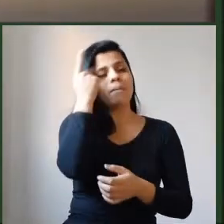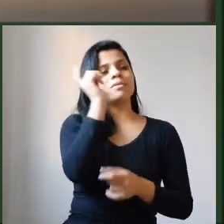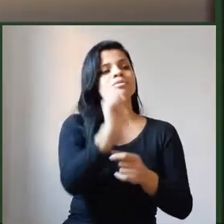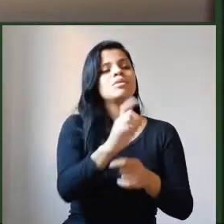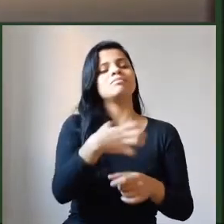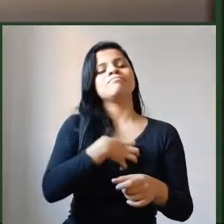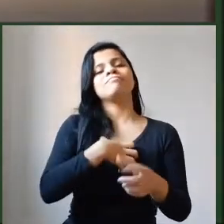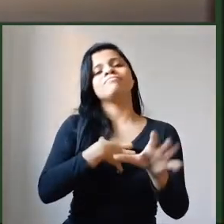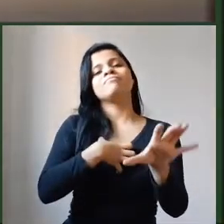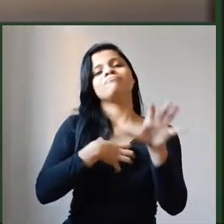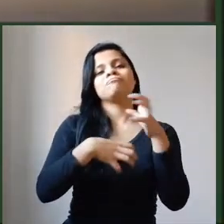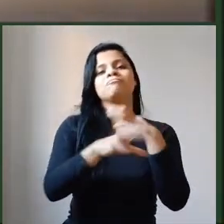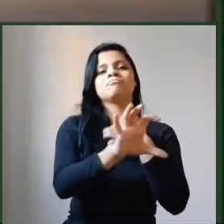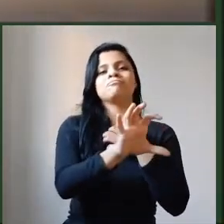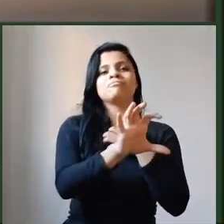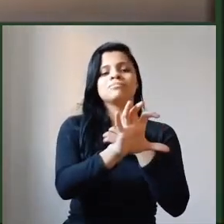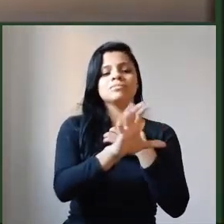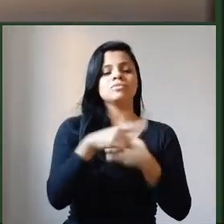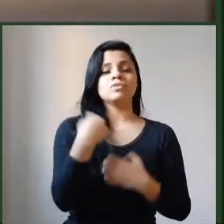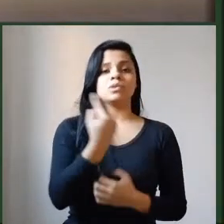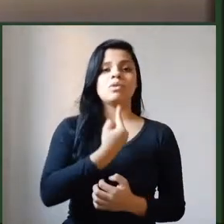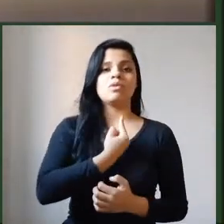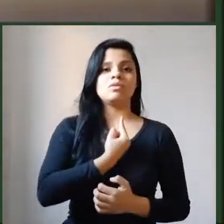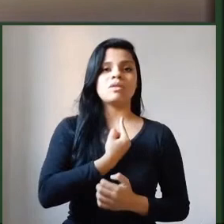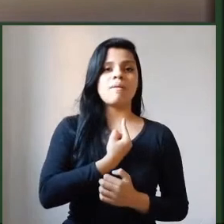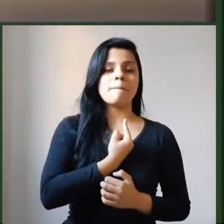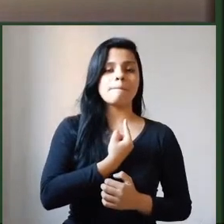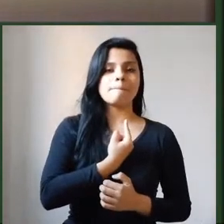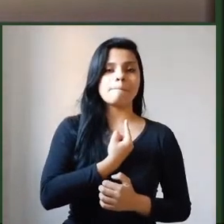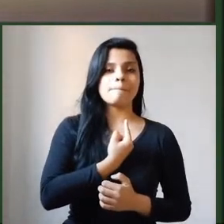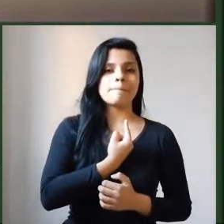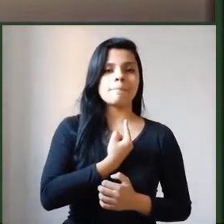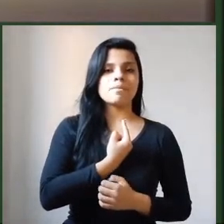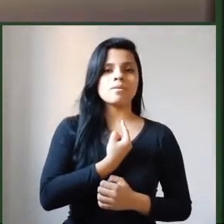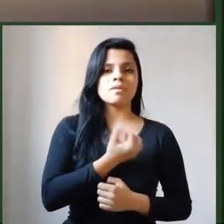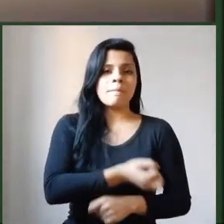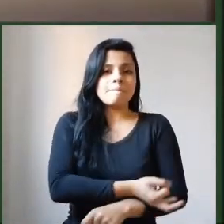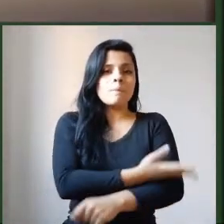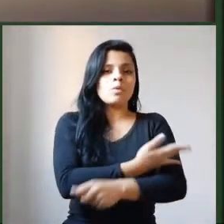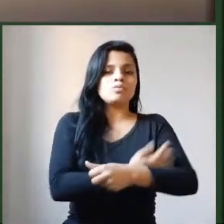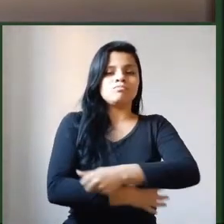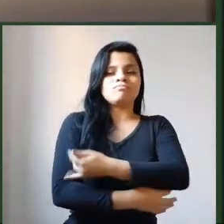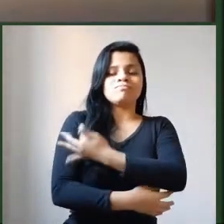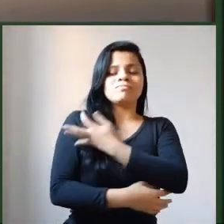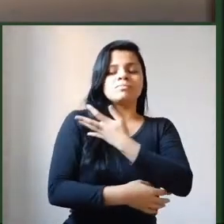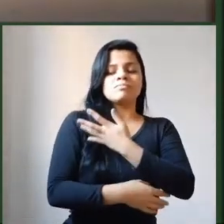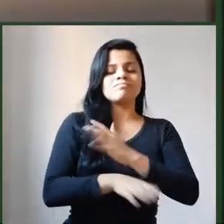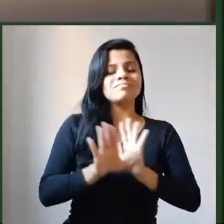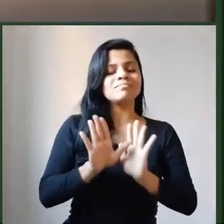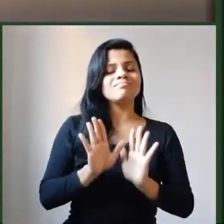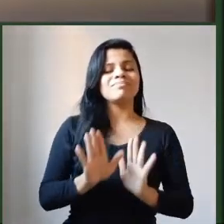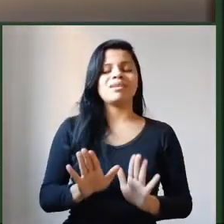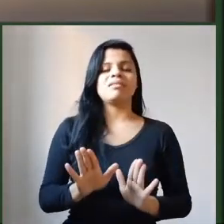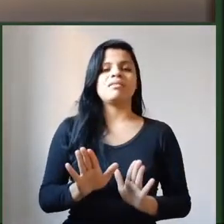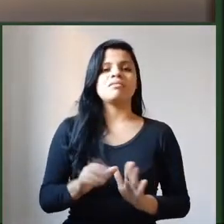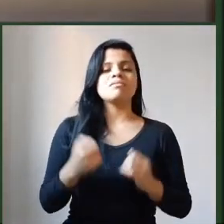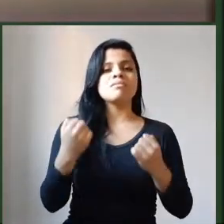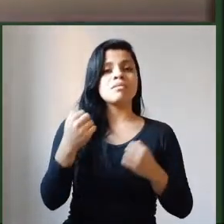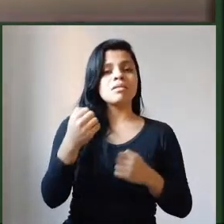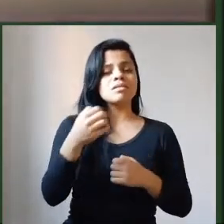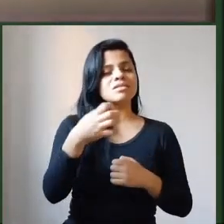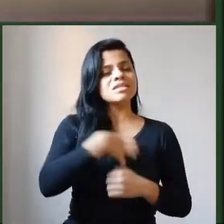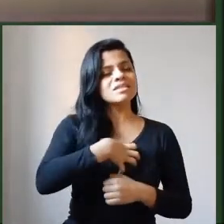a questão emocional, né? De enxergar os sentimentos dos outros, o medo, a ansiedade, tentar